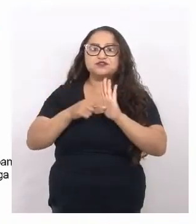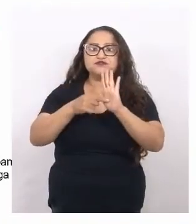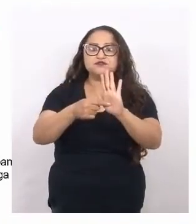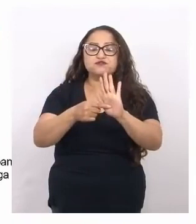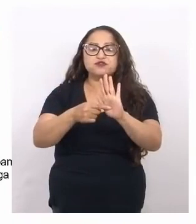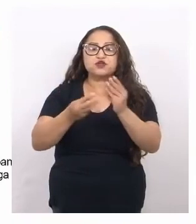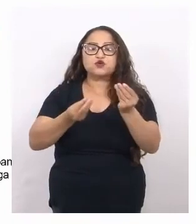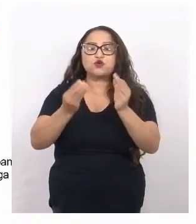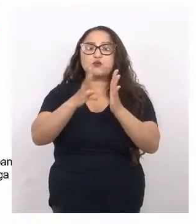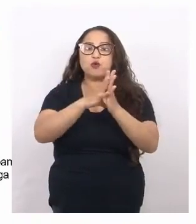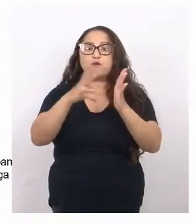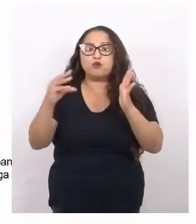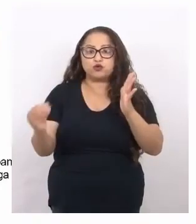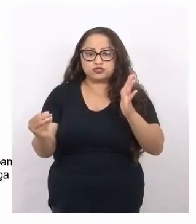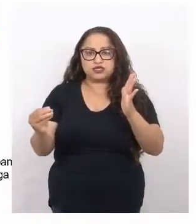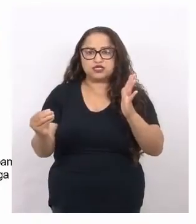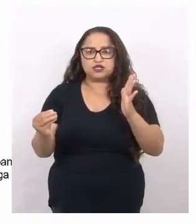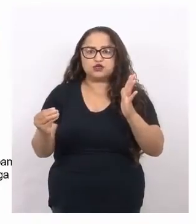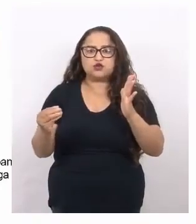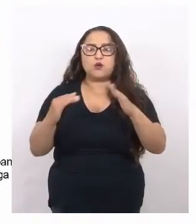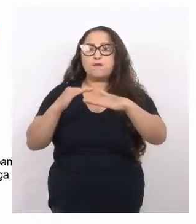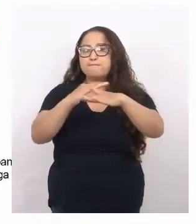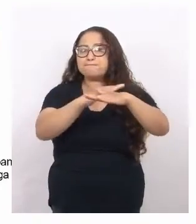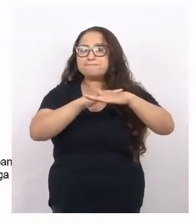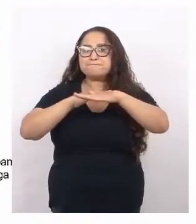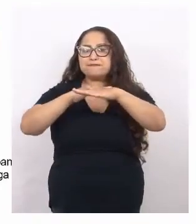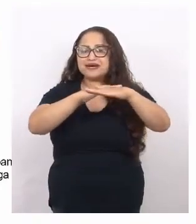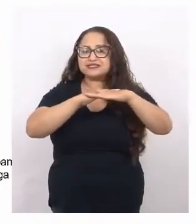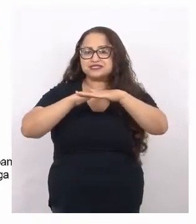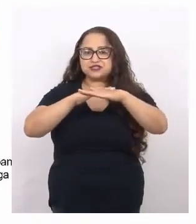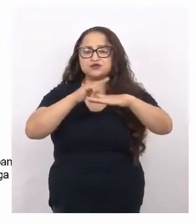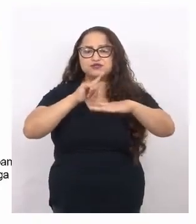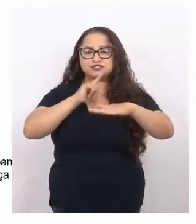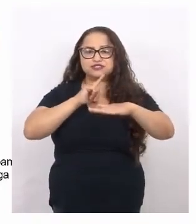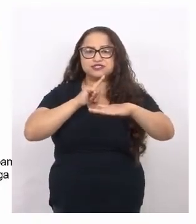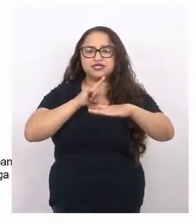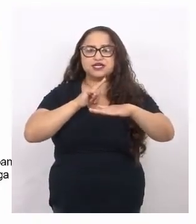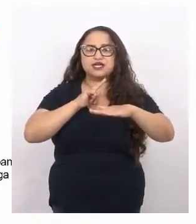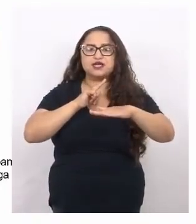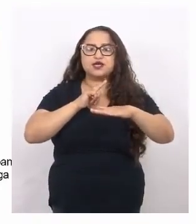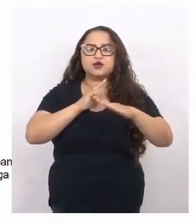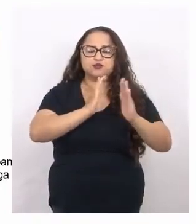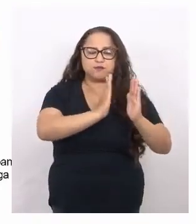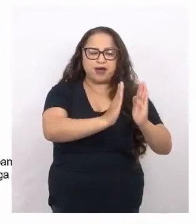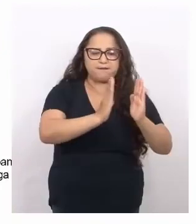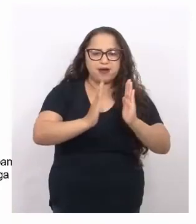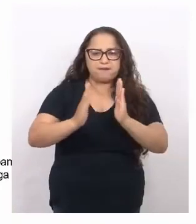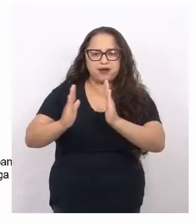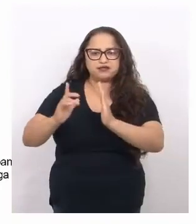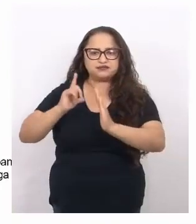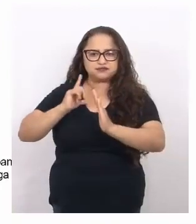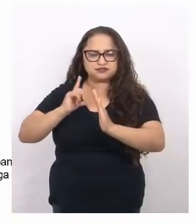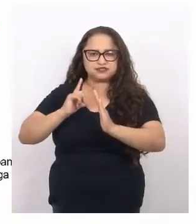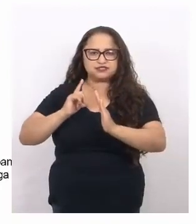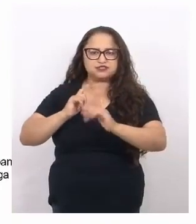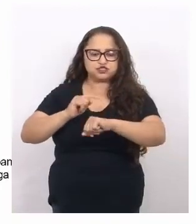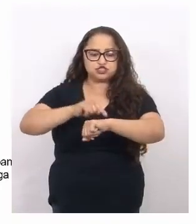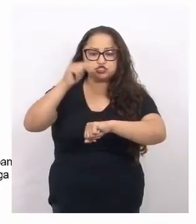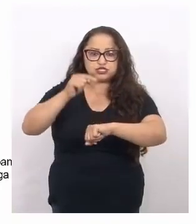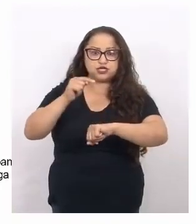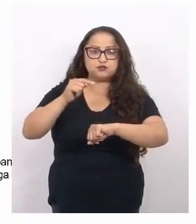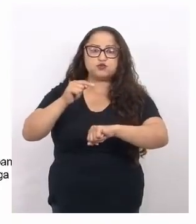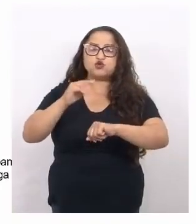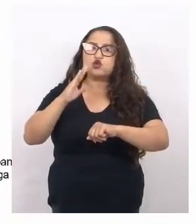modelo, vamos dizer assim, padrão para a carga horária das escolas de tempo regular do